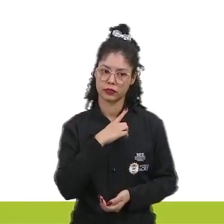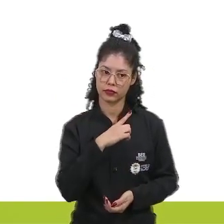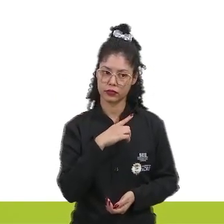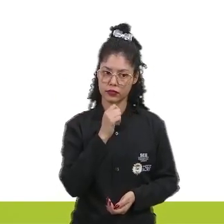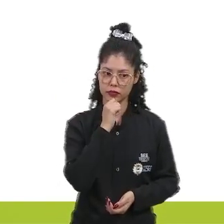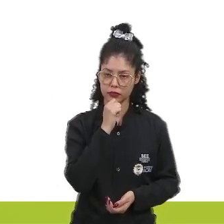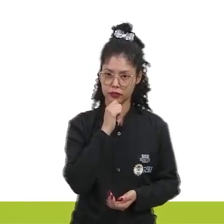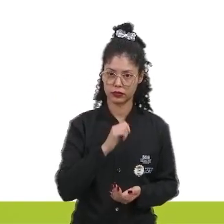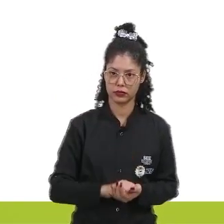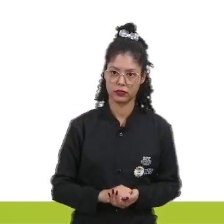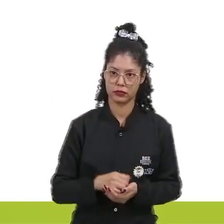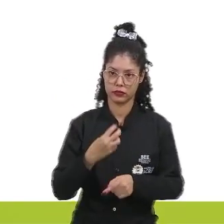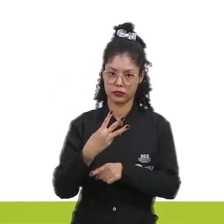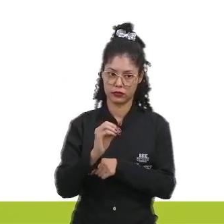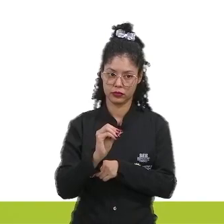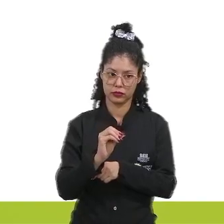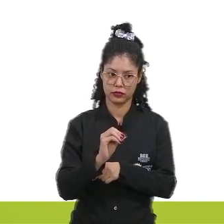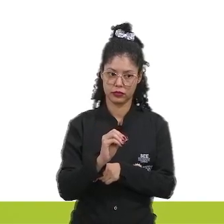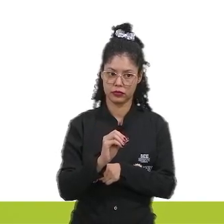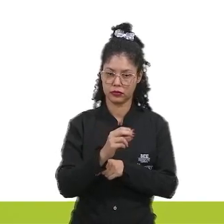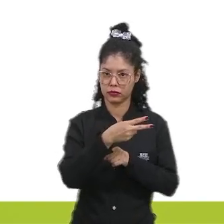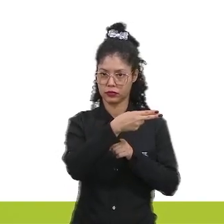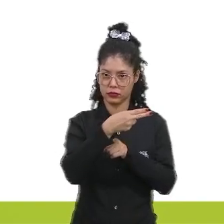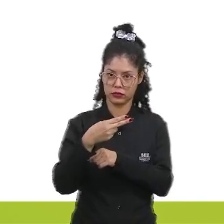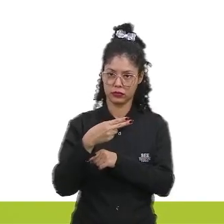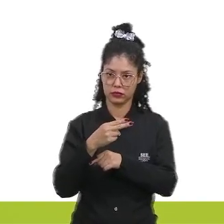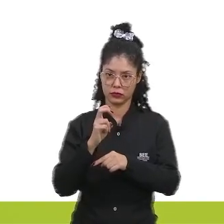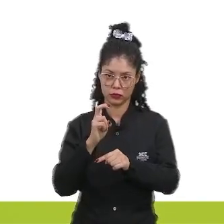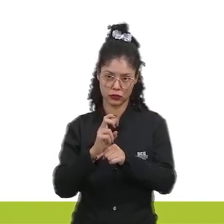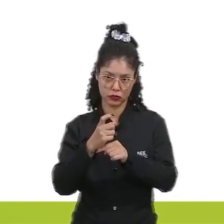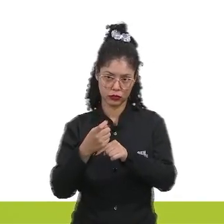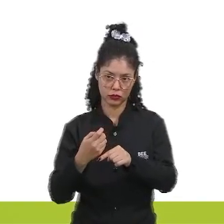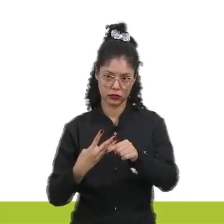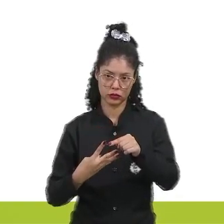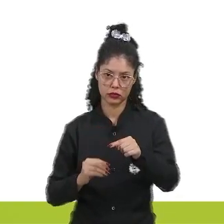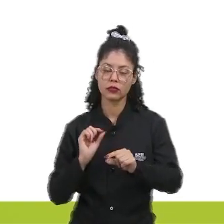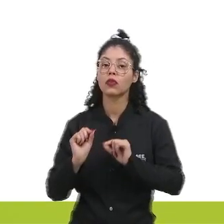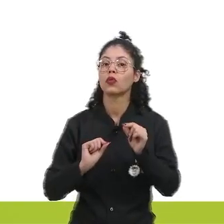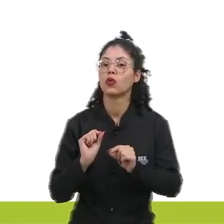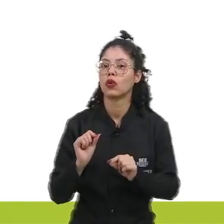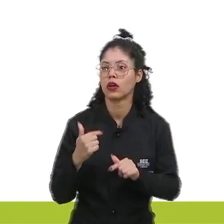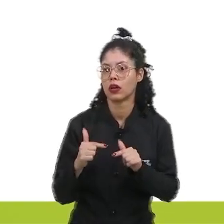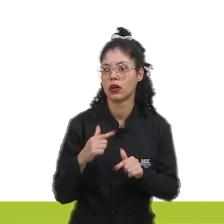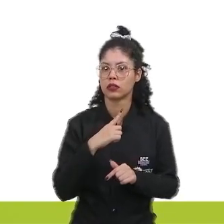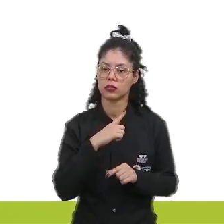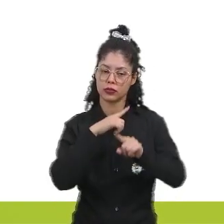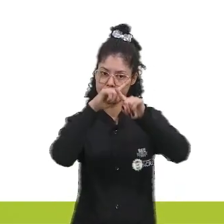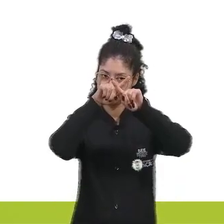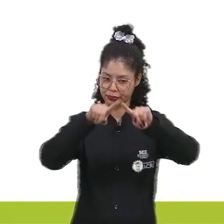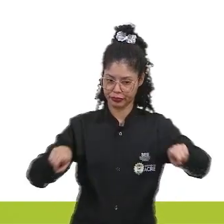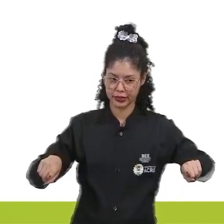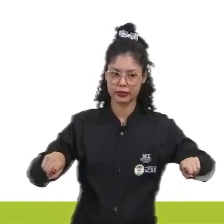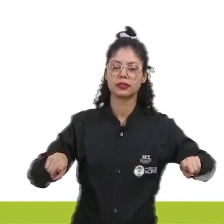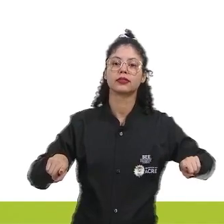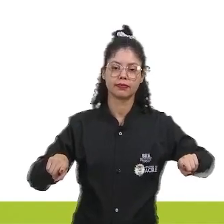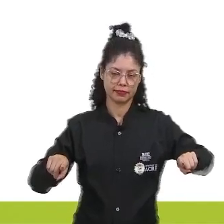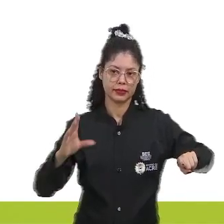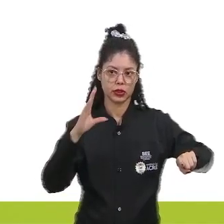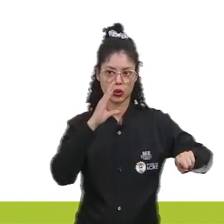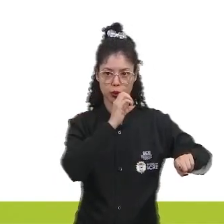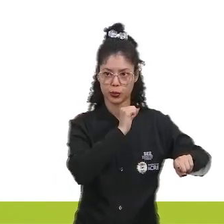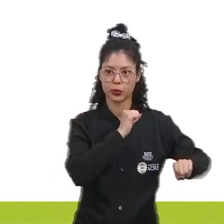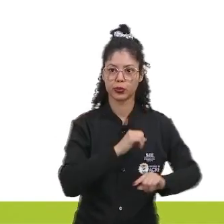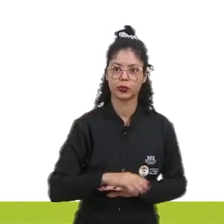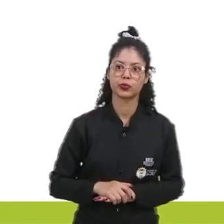lá 30 centímetros cúbicos, qual a massa produzida? Então trabalha aqui meio pelos extremos, bem rapidão,